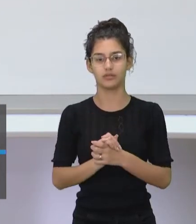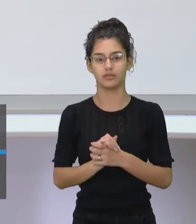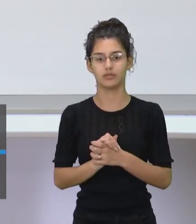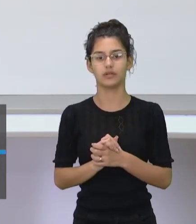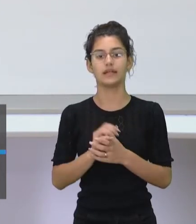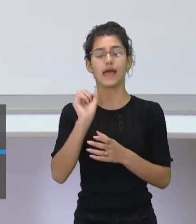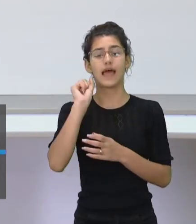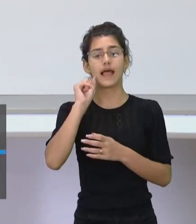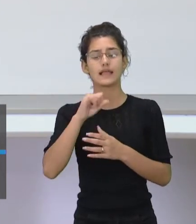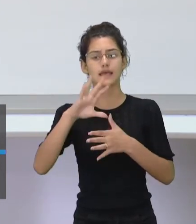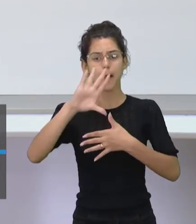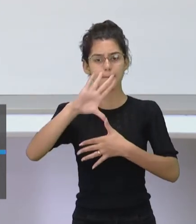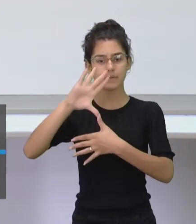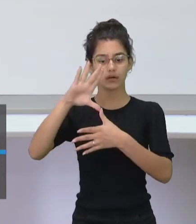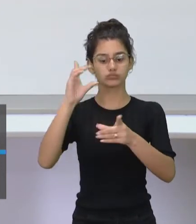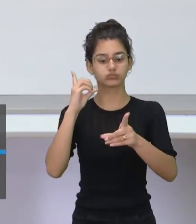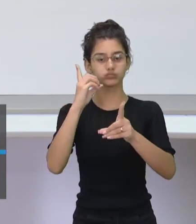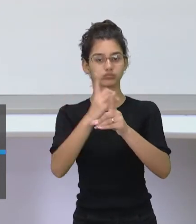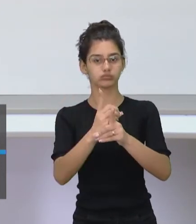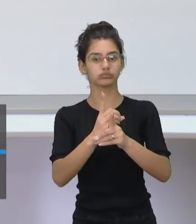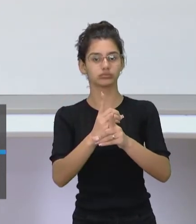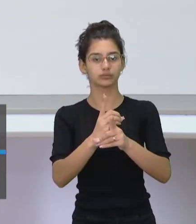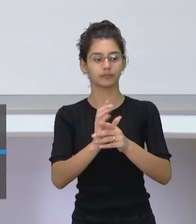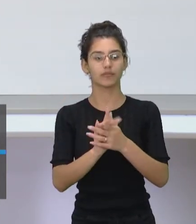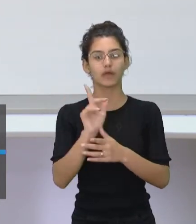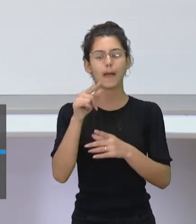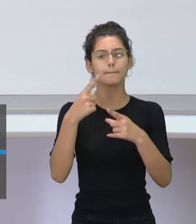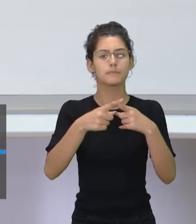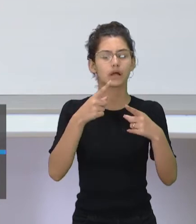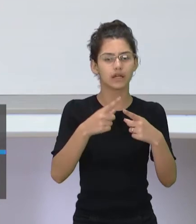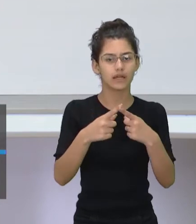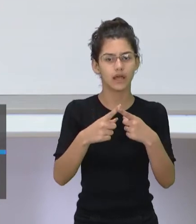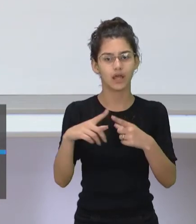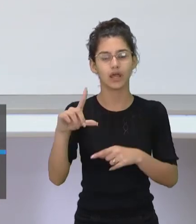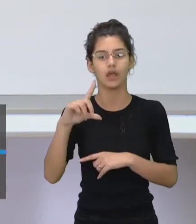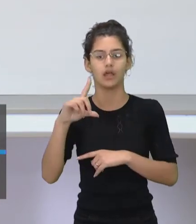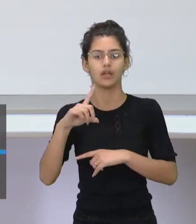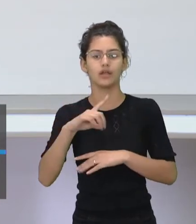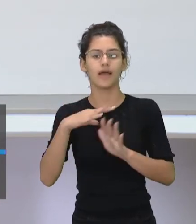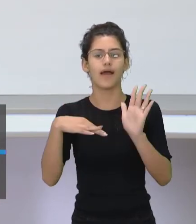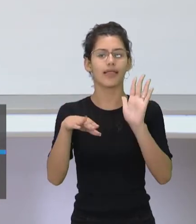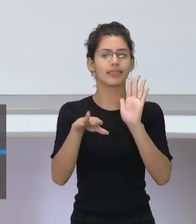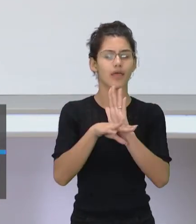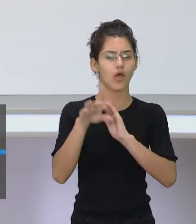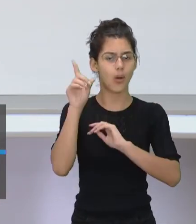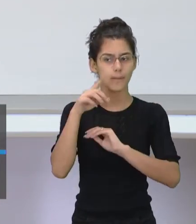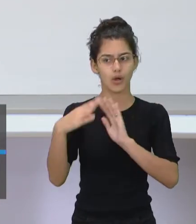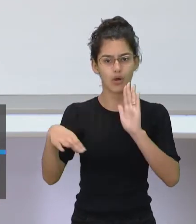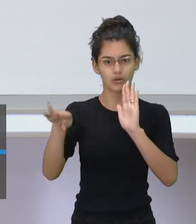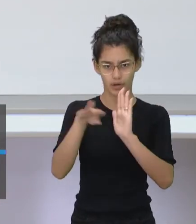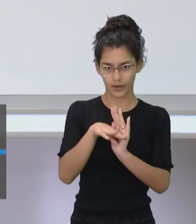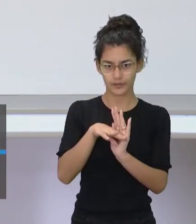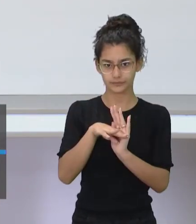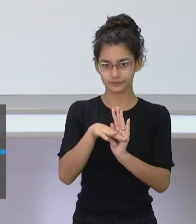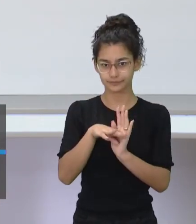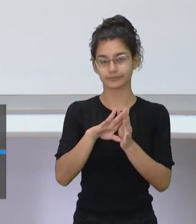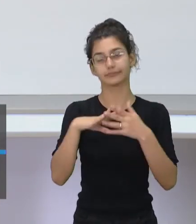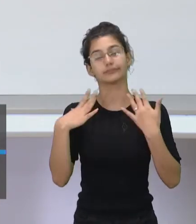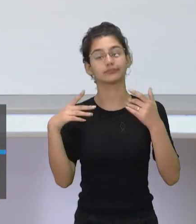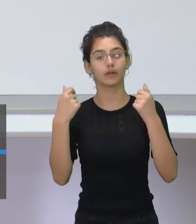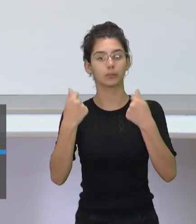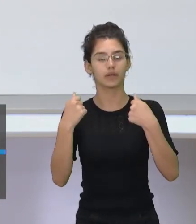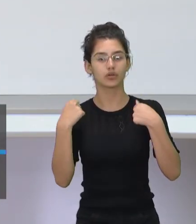a América foi descoberta, é porque ela não existia até os europeus chegarem? Então, precisou